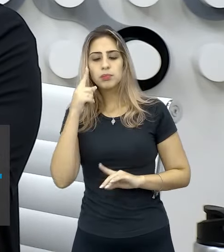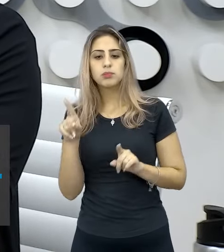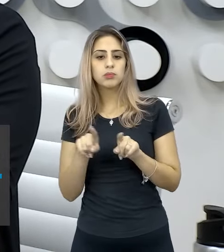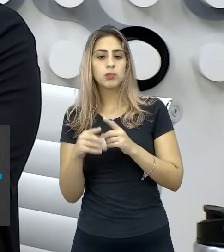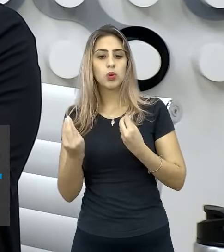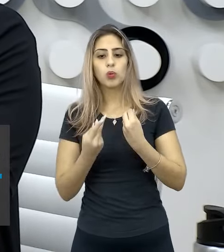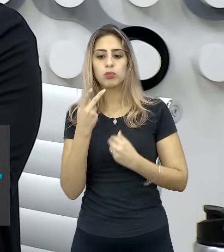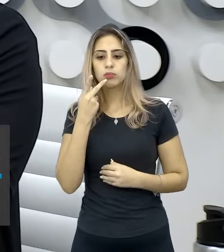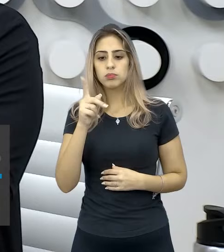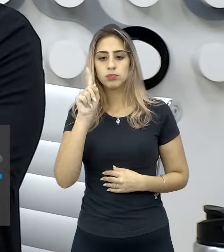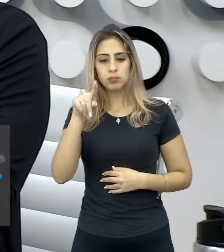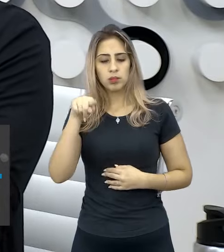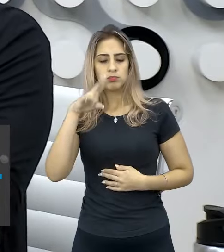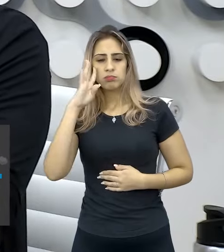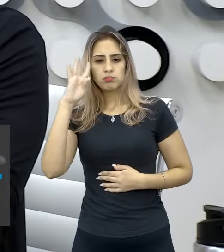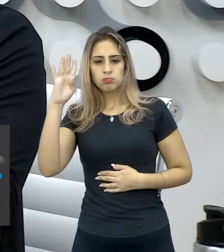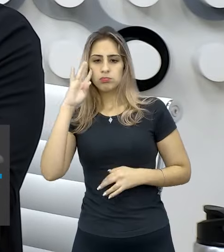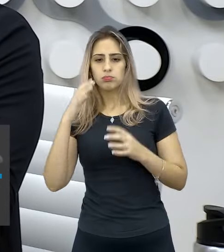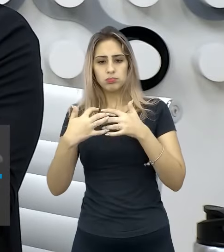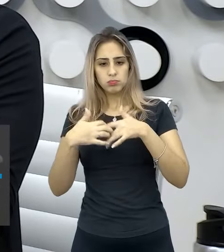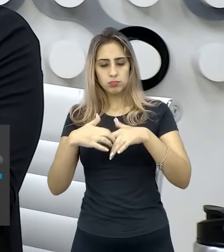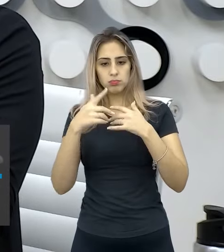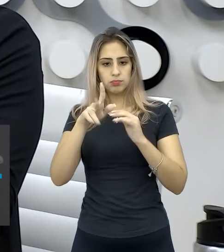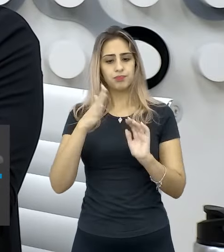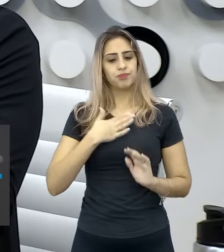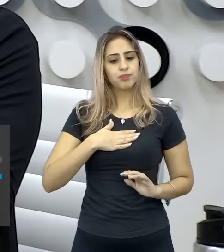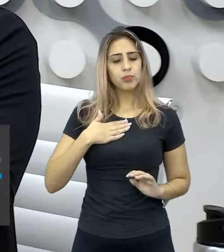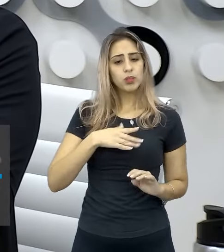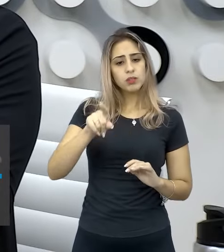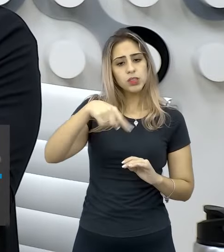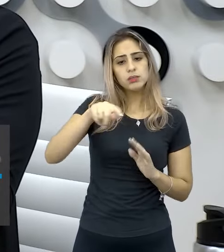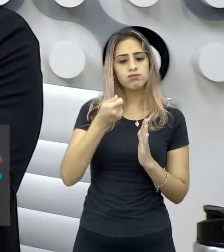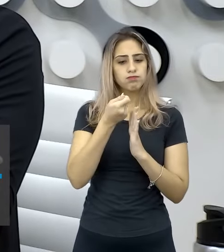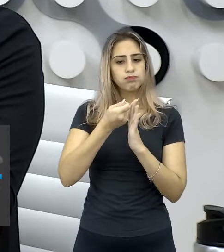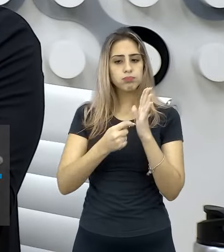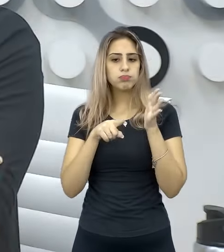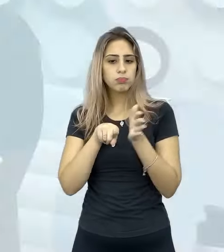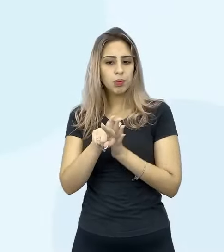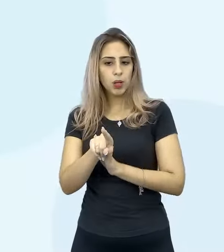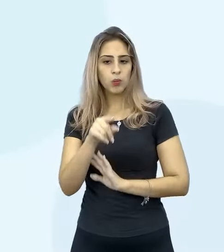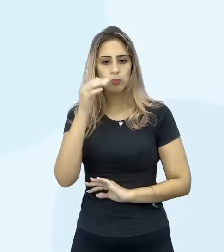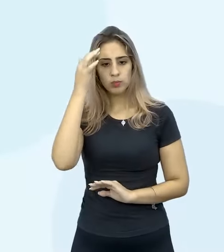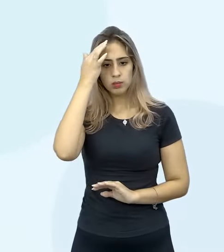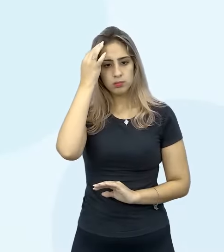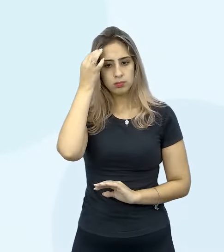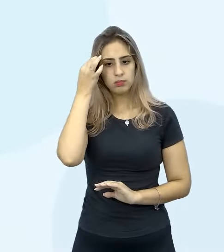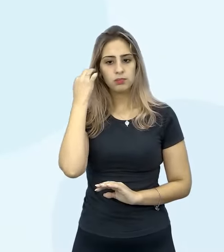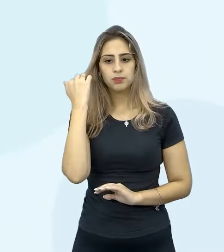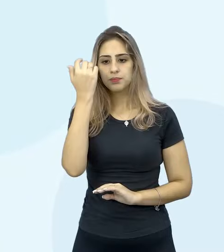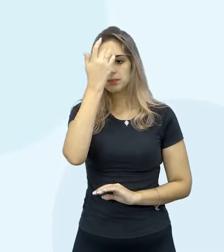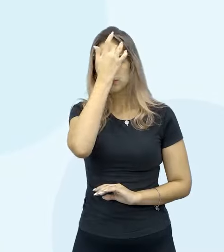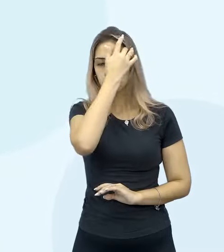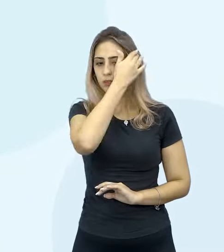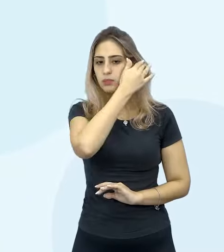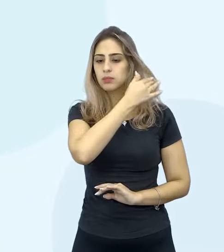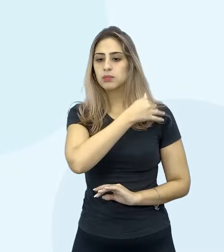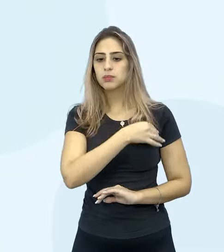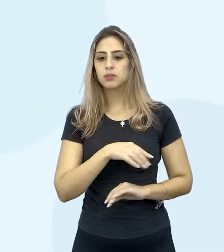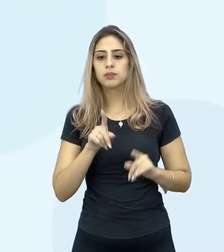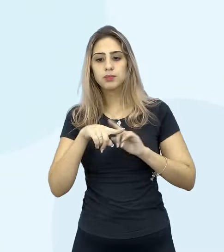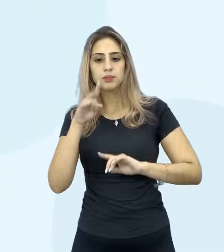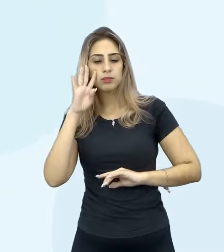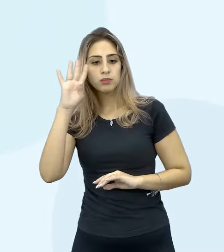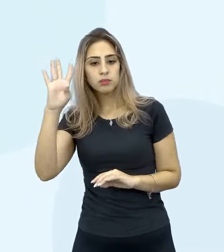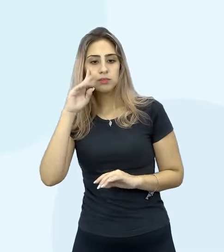como eu disse, a gente vai fazer uma reflexão, nós gostaríamos que vocês anotassem, né, essa pergunta, por favor, na tela. Obrigada. Então,